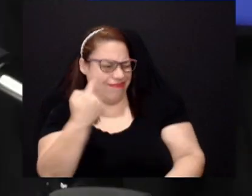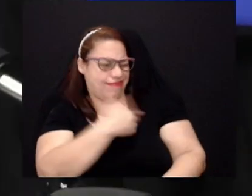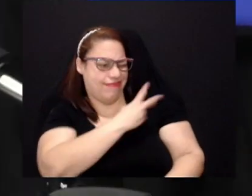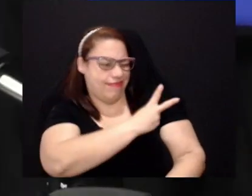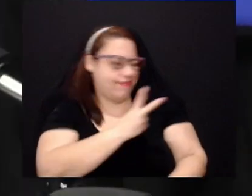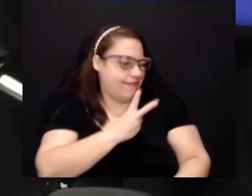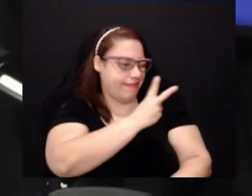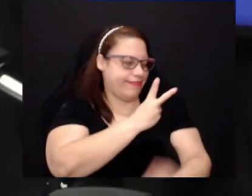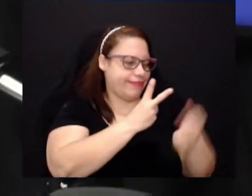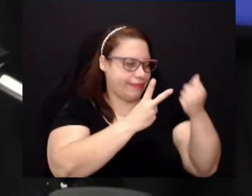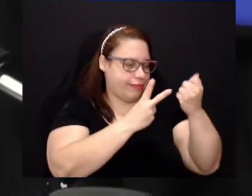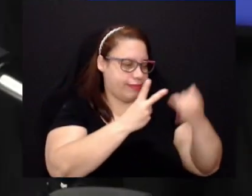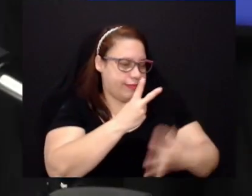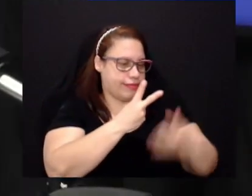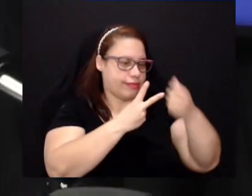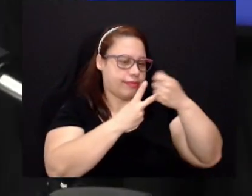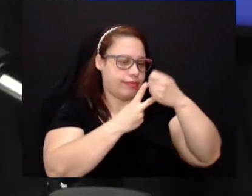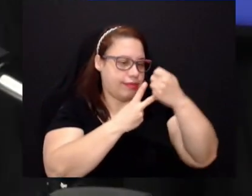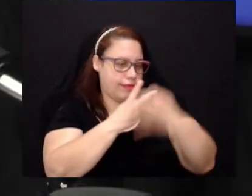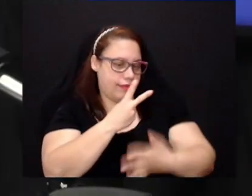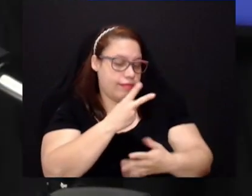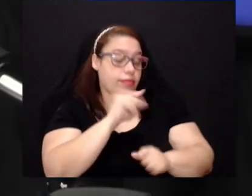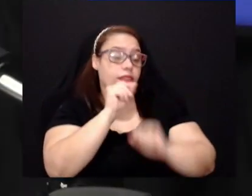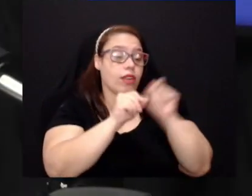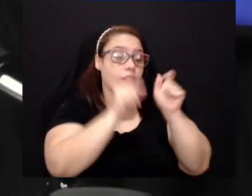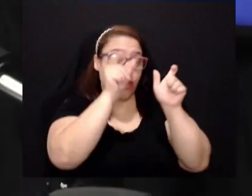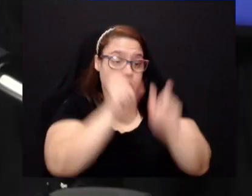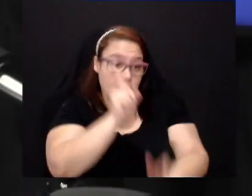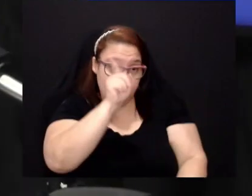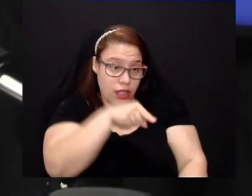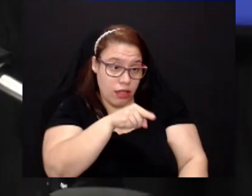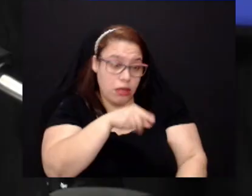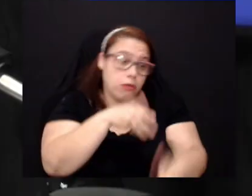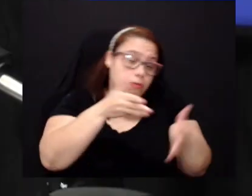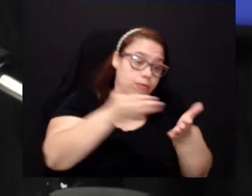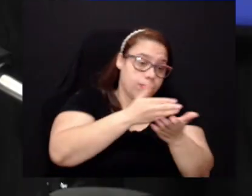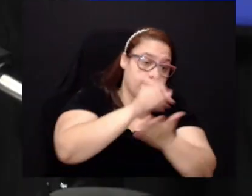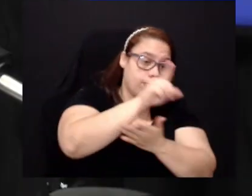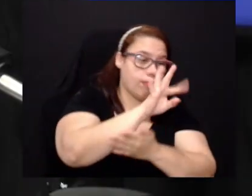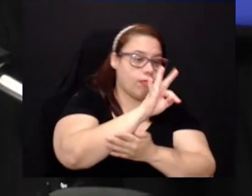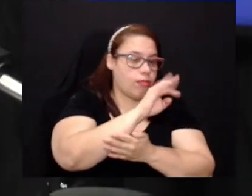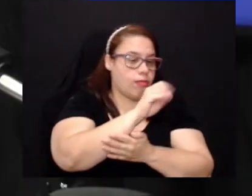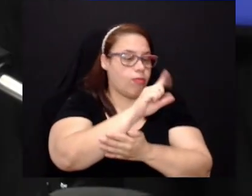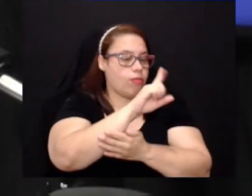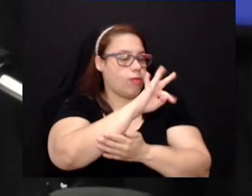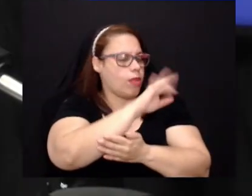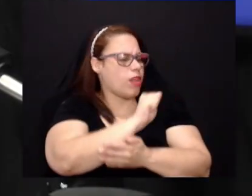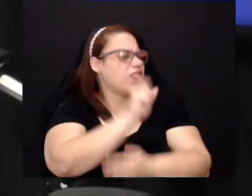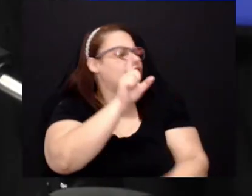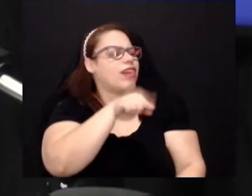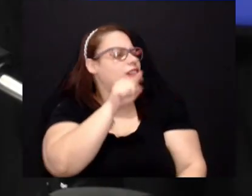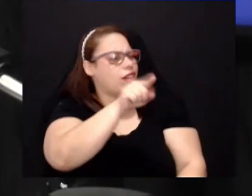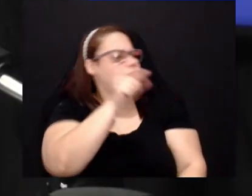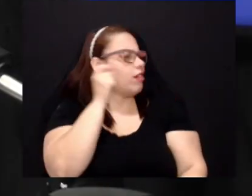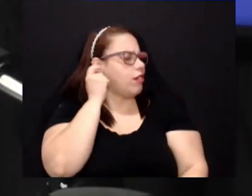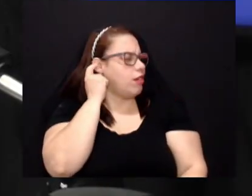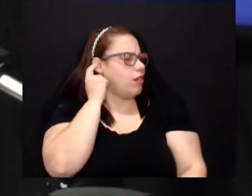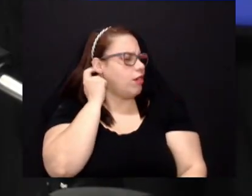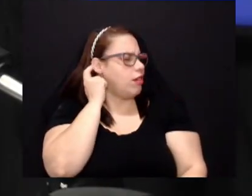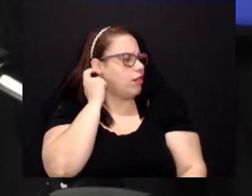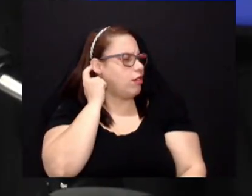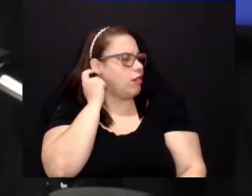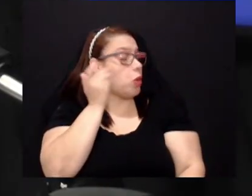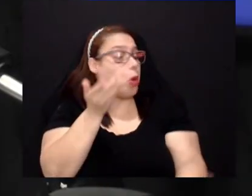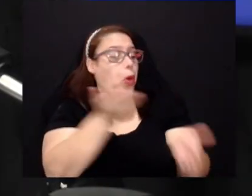descrevam, que elas digam quem são. Então, vamos começar por você, Thalita. Thalita, quem é você hoje? Quem é